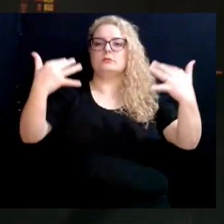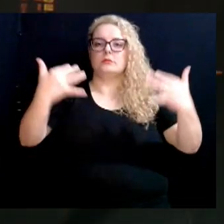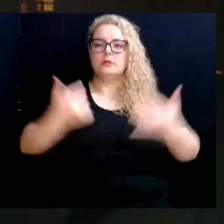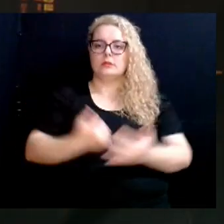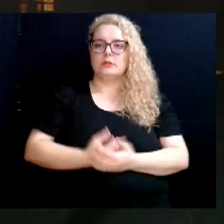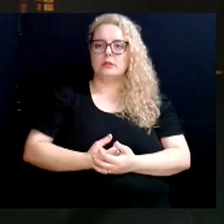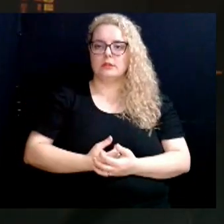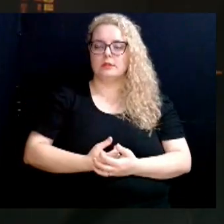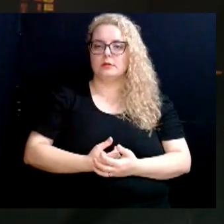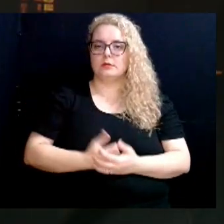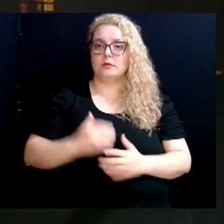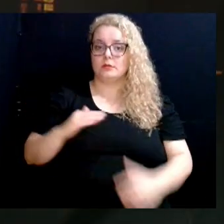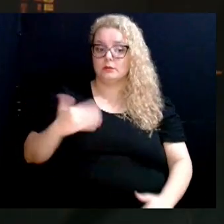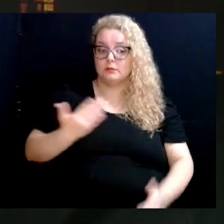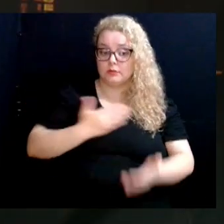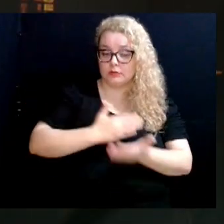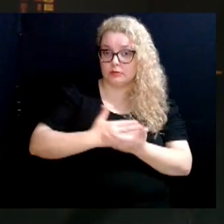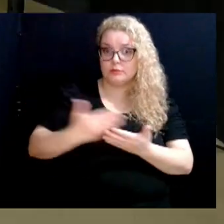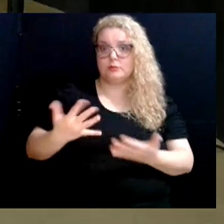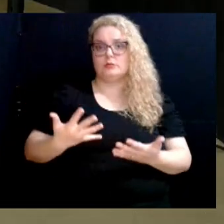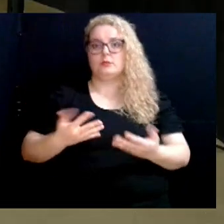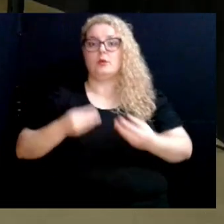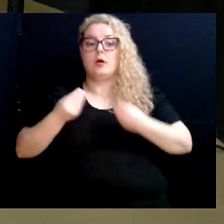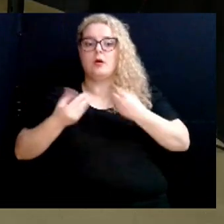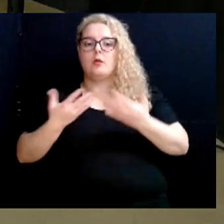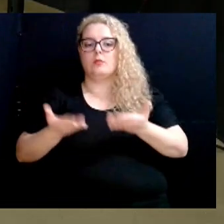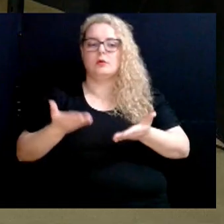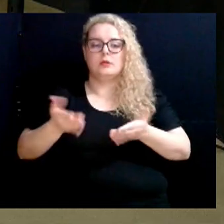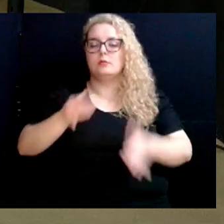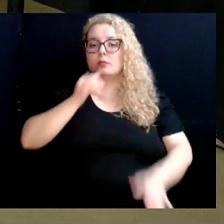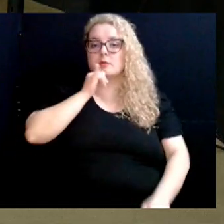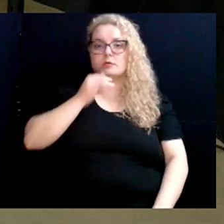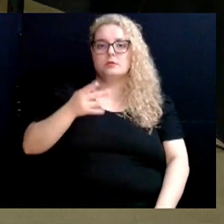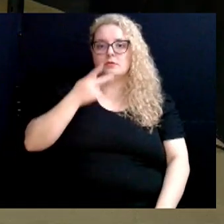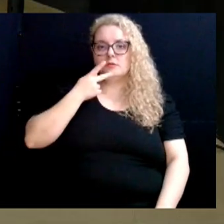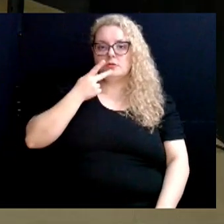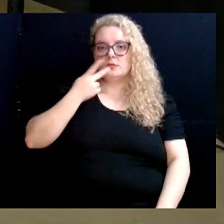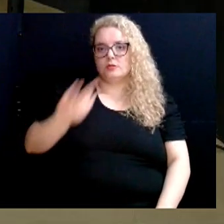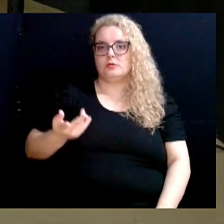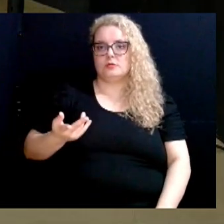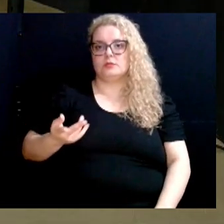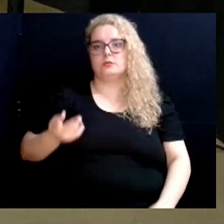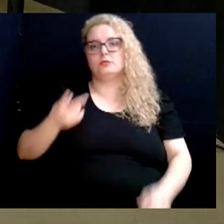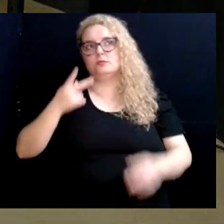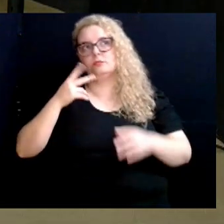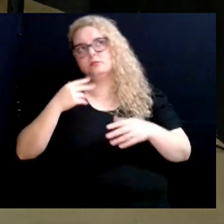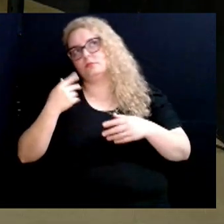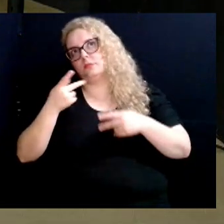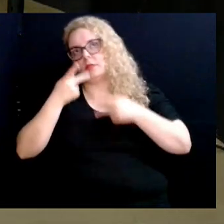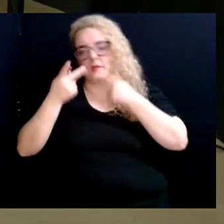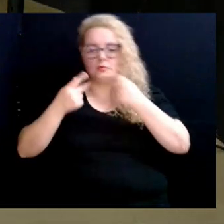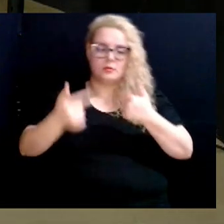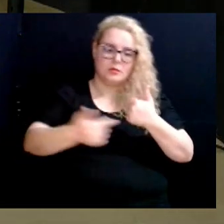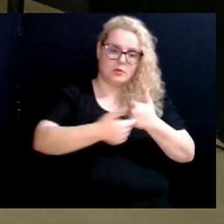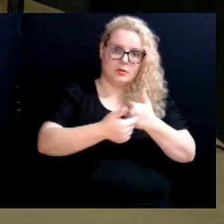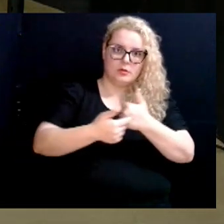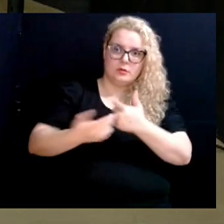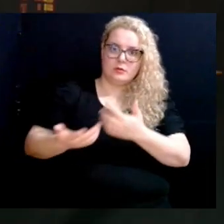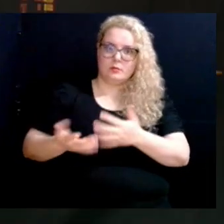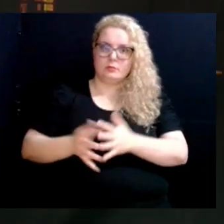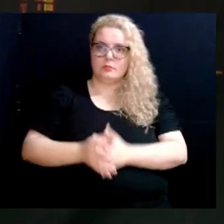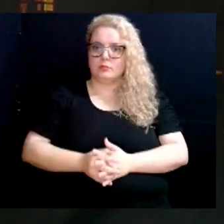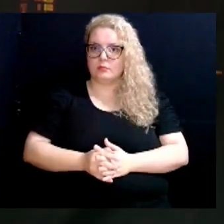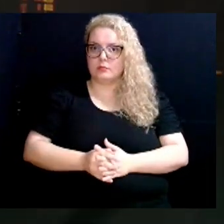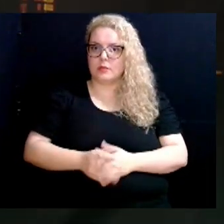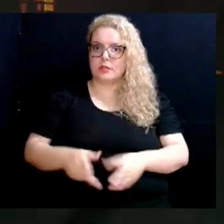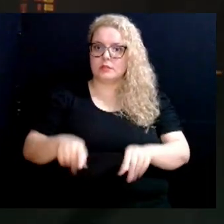gente começa, como lidar, por exemplo, a gente falou muito dos comentários, dos likes, mas também